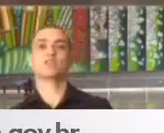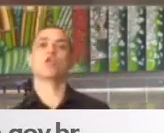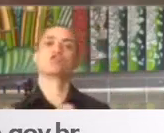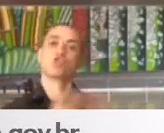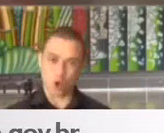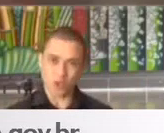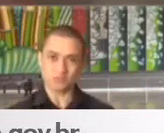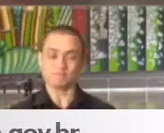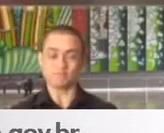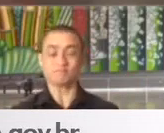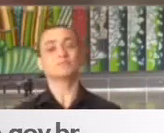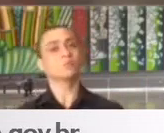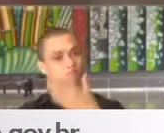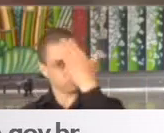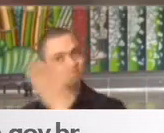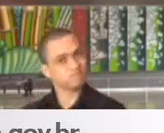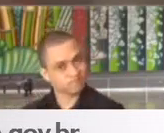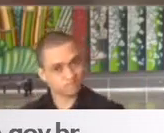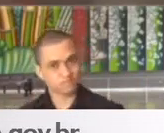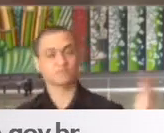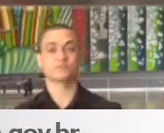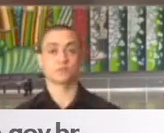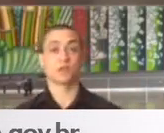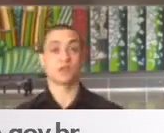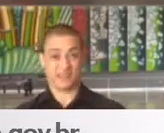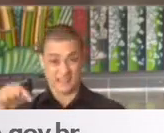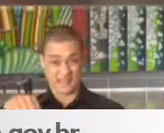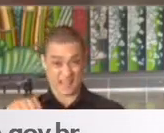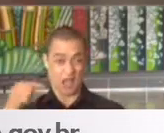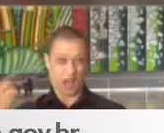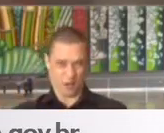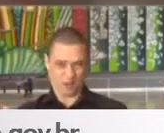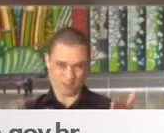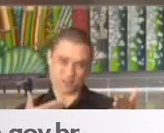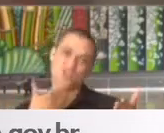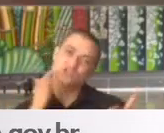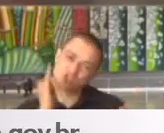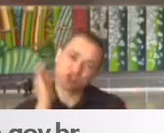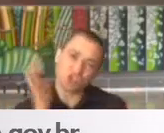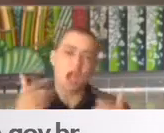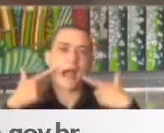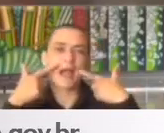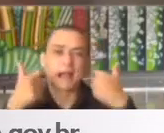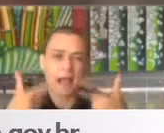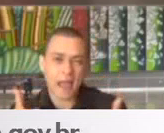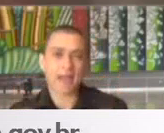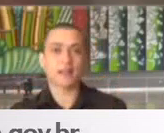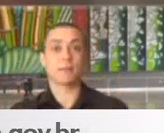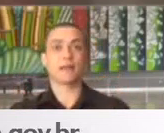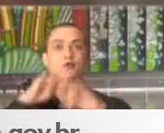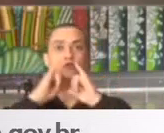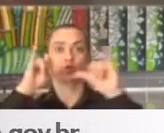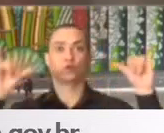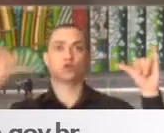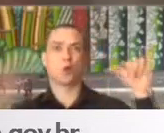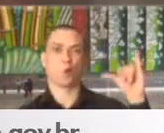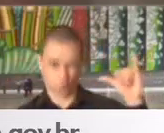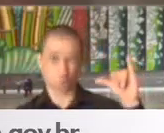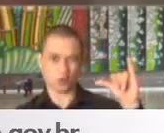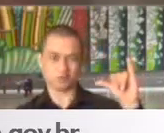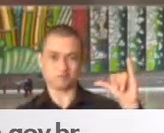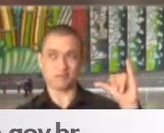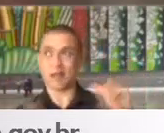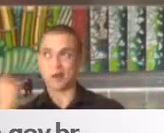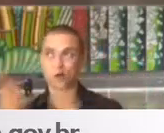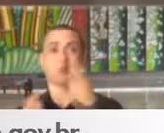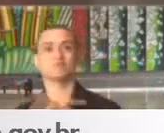nossa sociedade. Em meio a essa guerra, em meio a tantas más notícias, Bruno Covas, esta